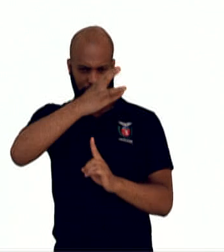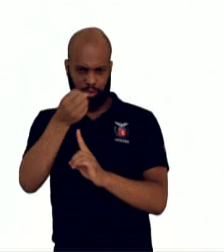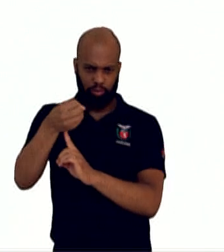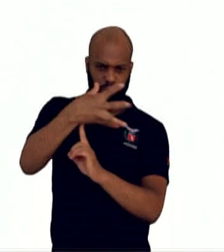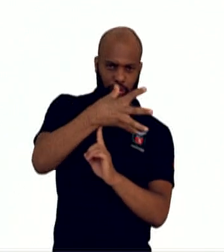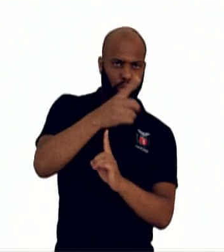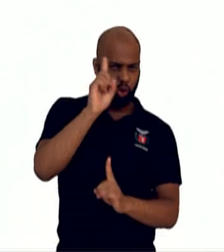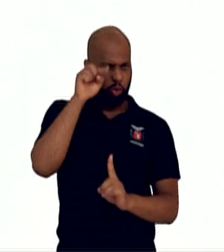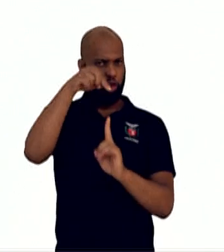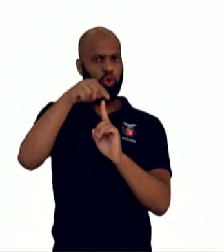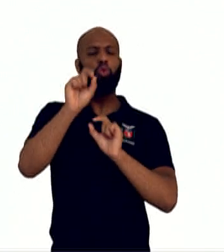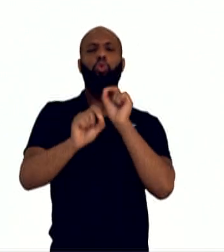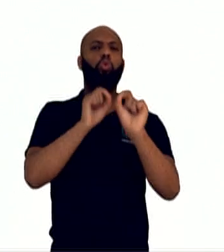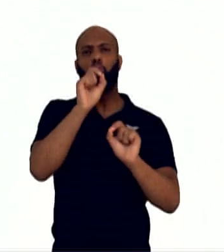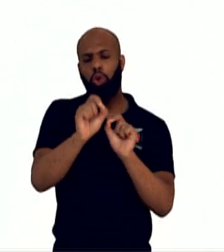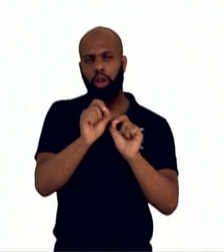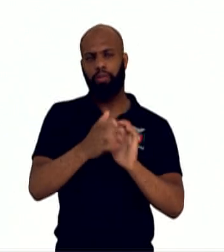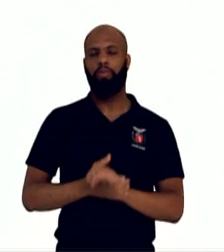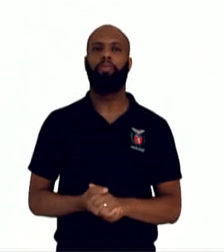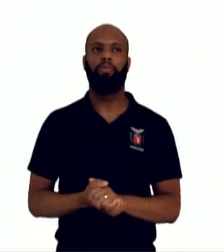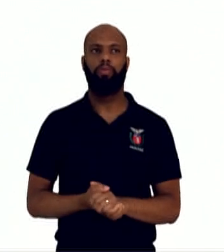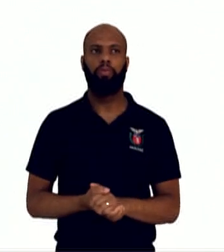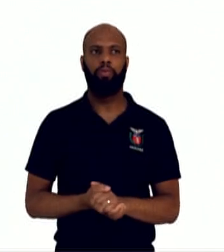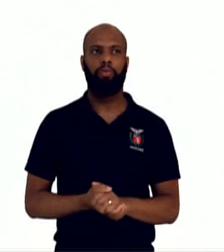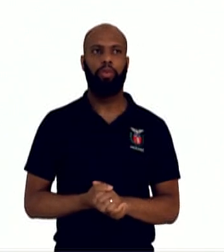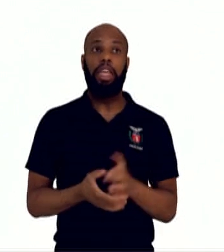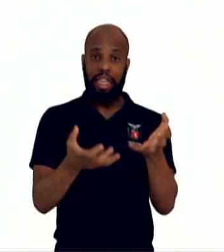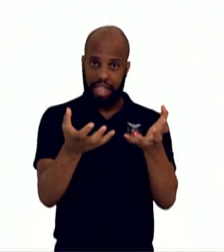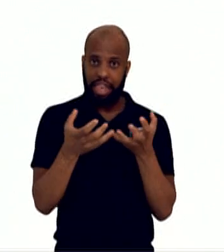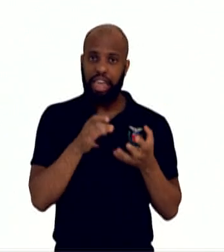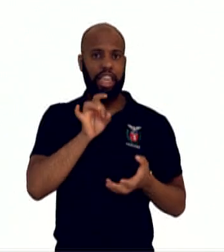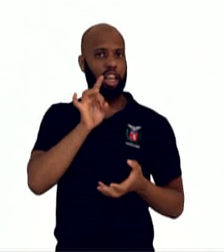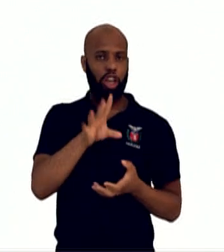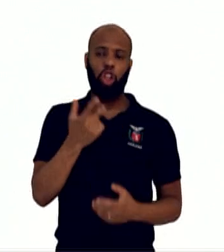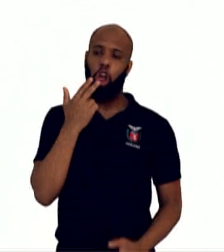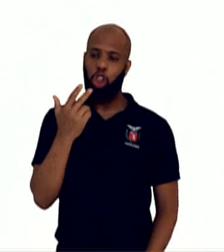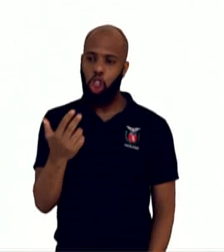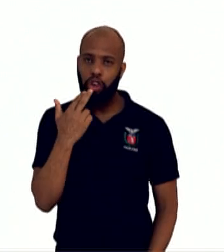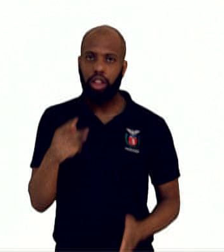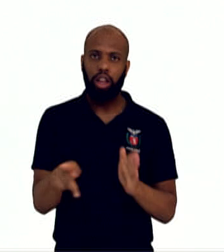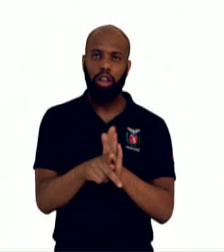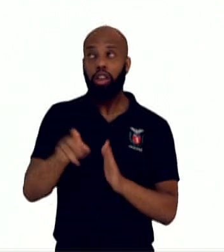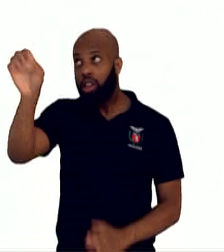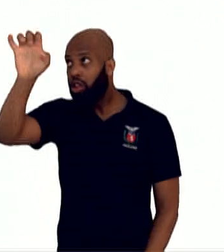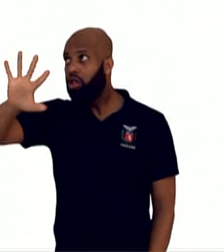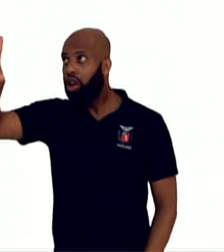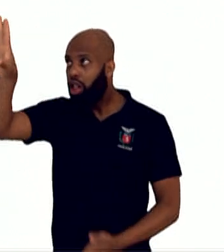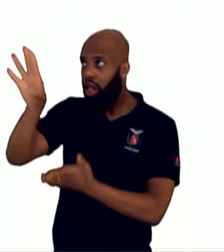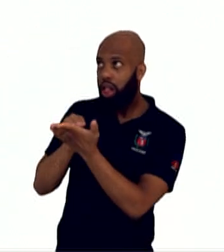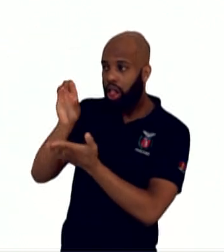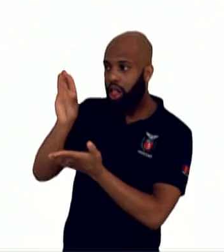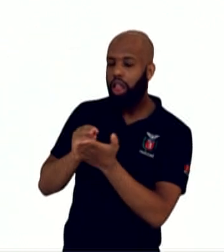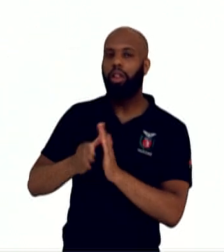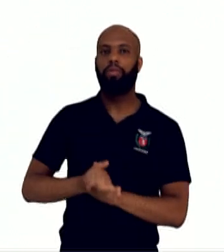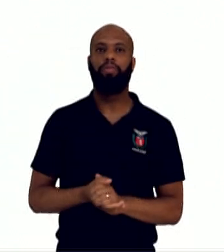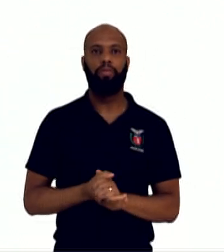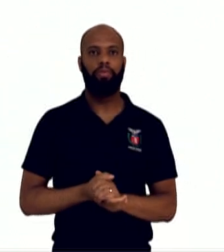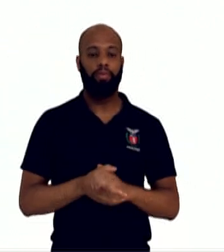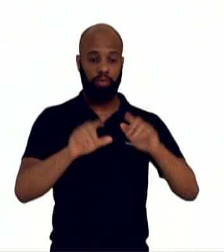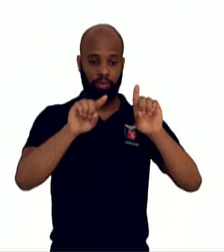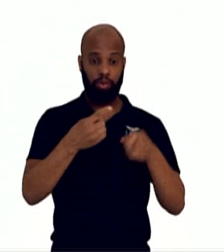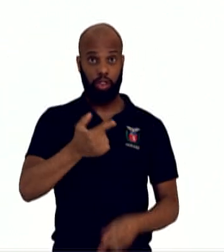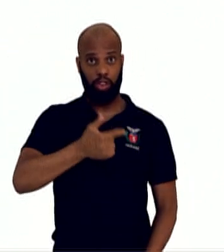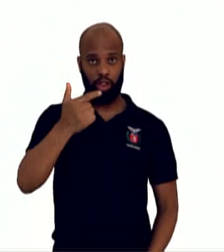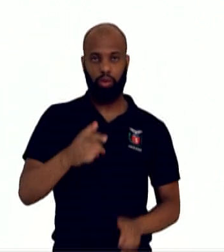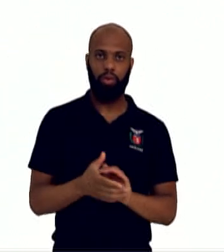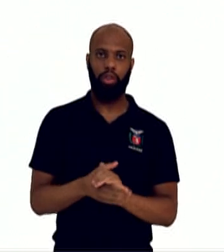Moderna de 1922 foi trazer somente as novidades das vanguardas europeias ou